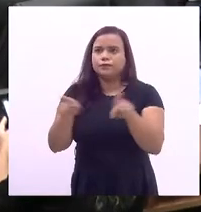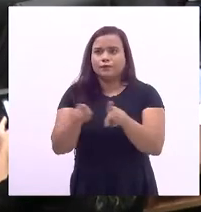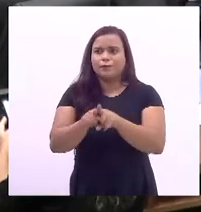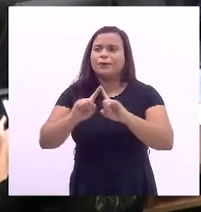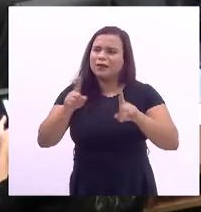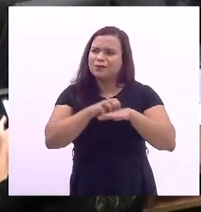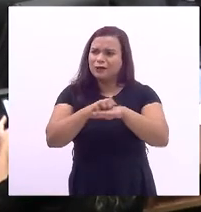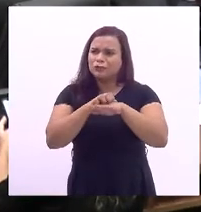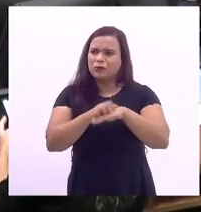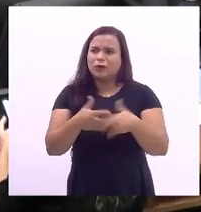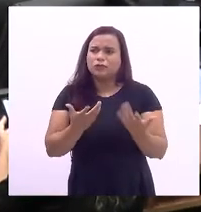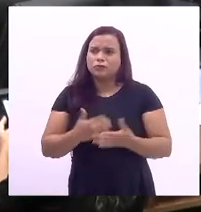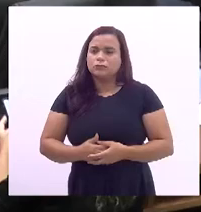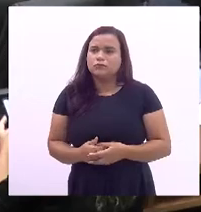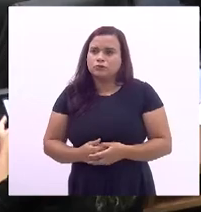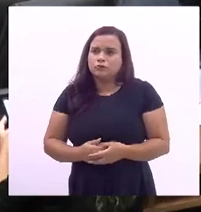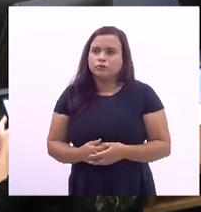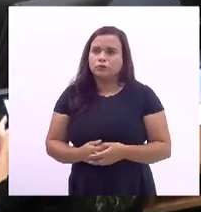transporte